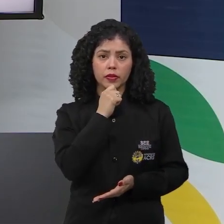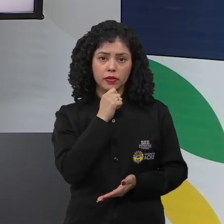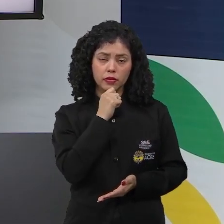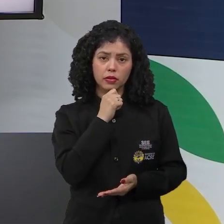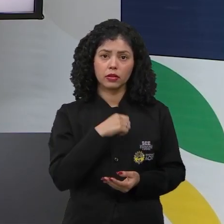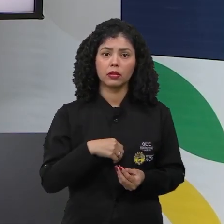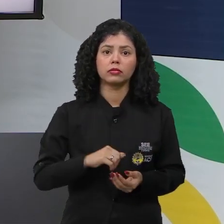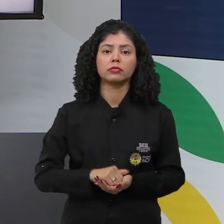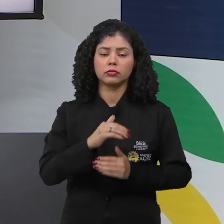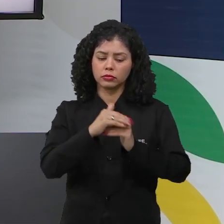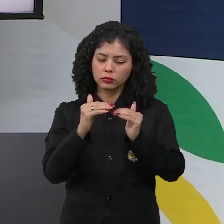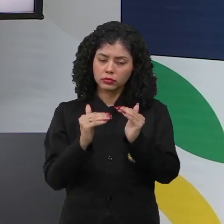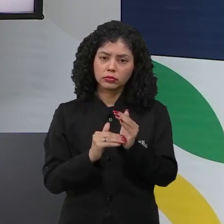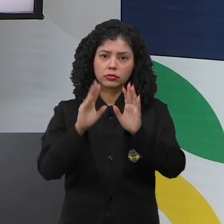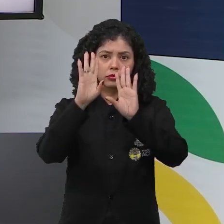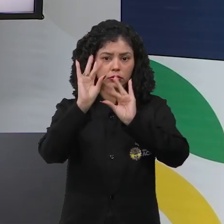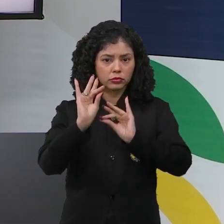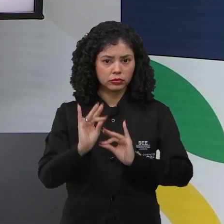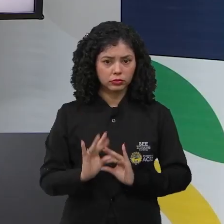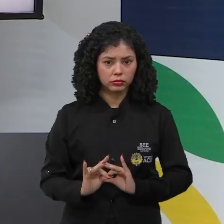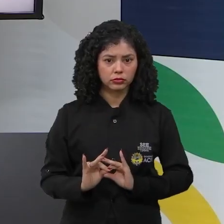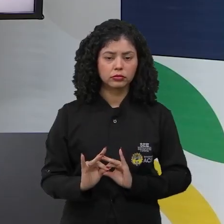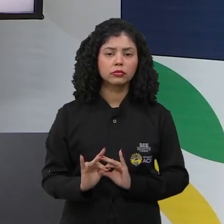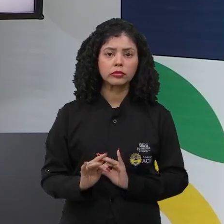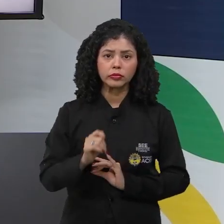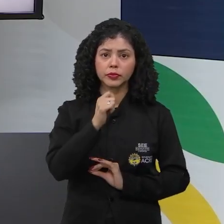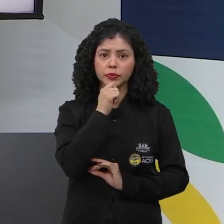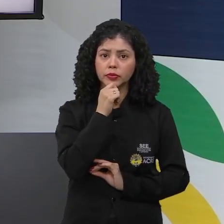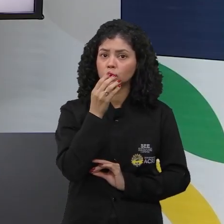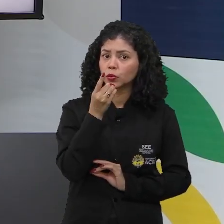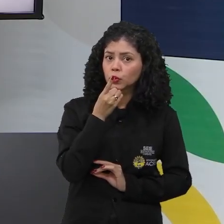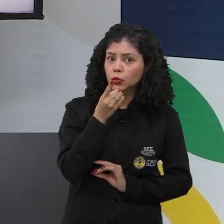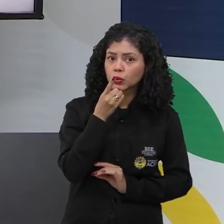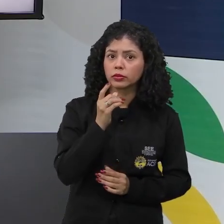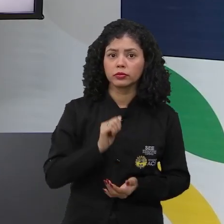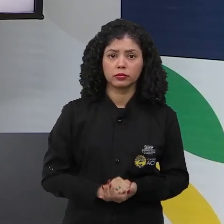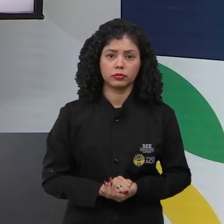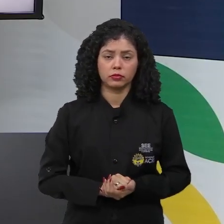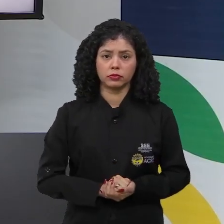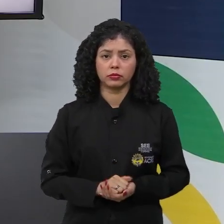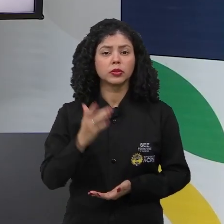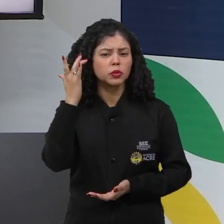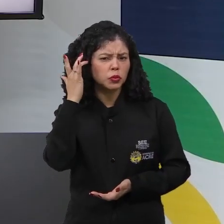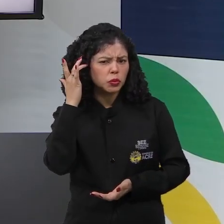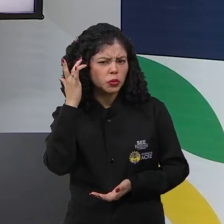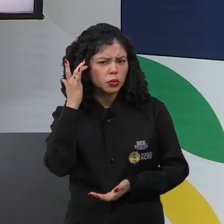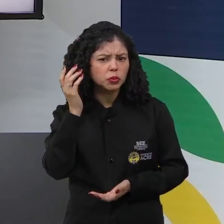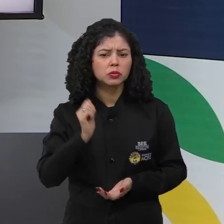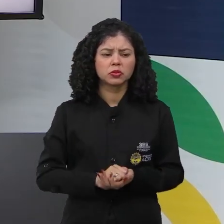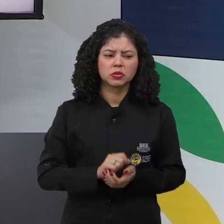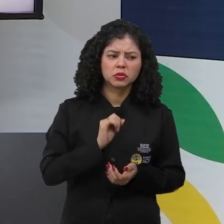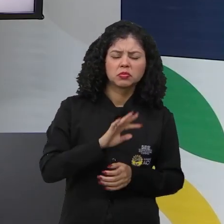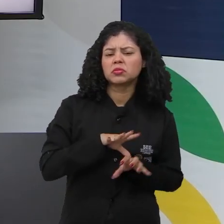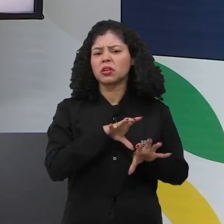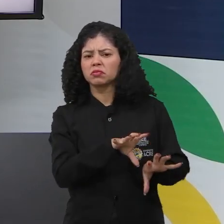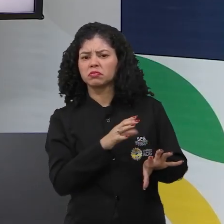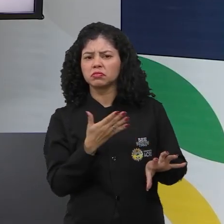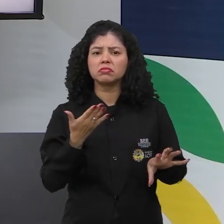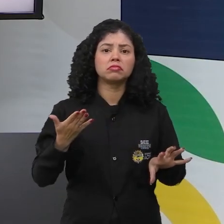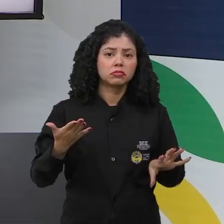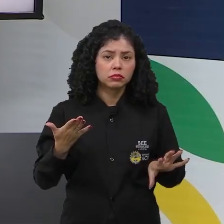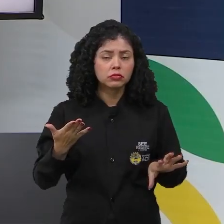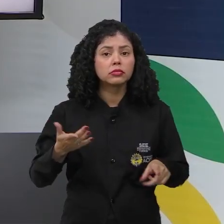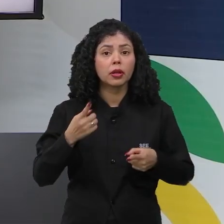escrever lá do jeito que você fala no dia a dia. Você não vai dizer eu acho, tipo assim. Por